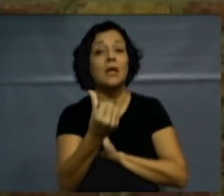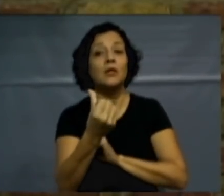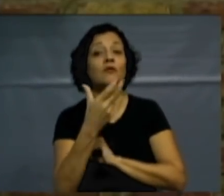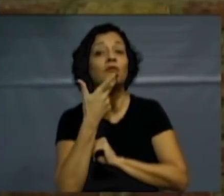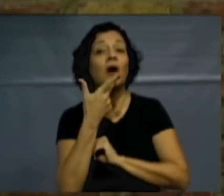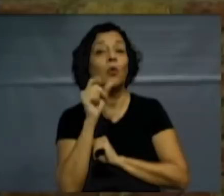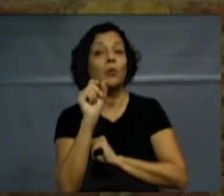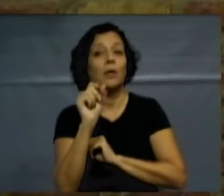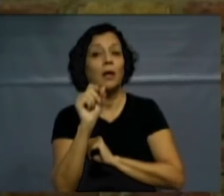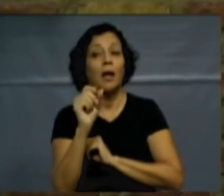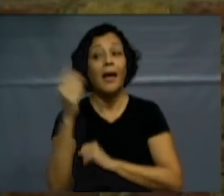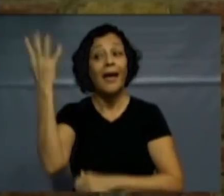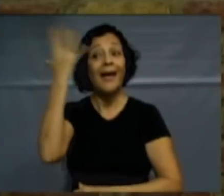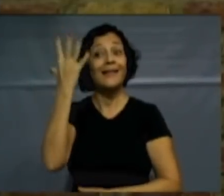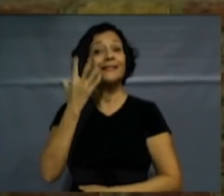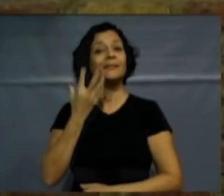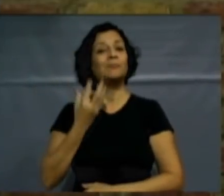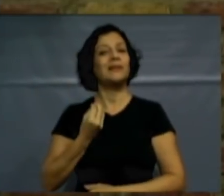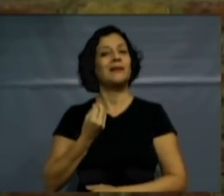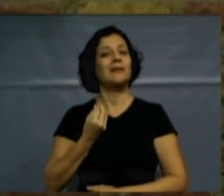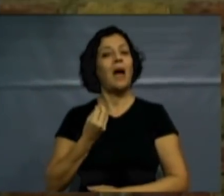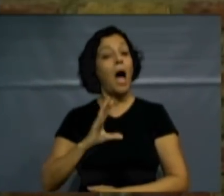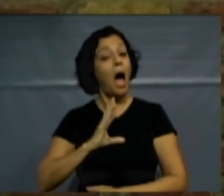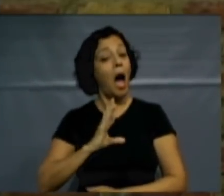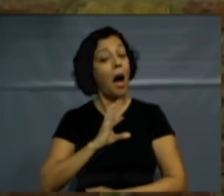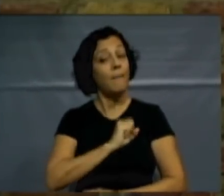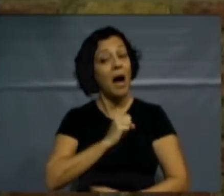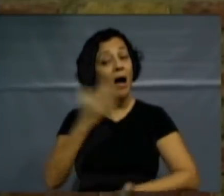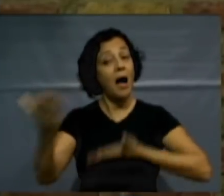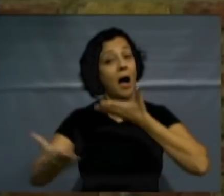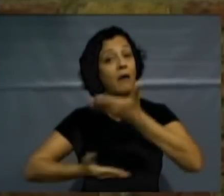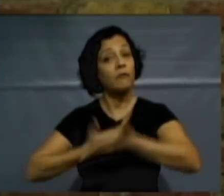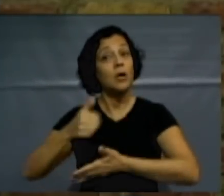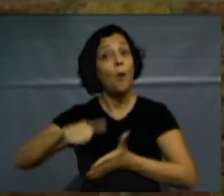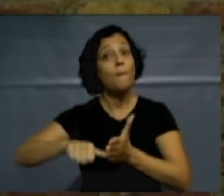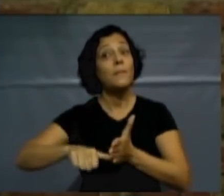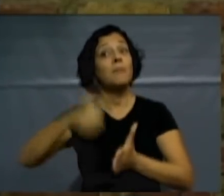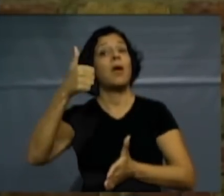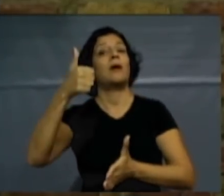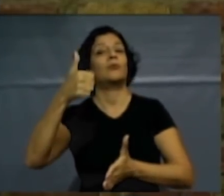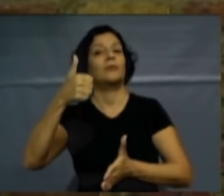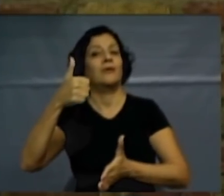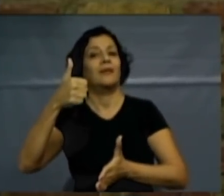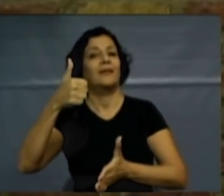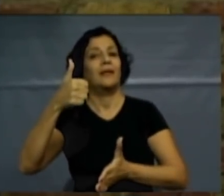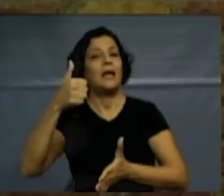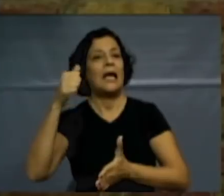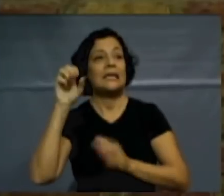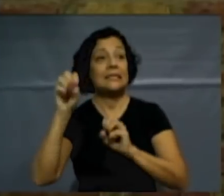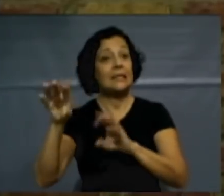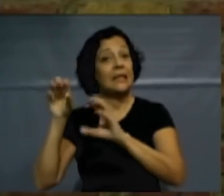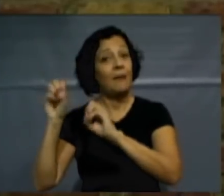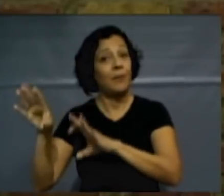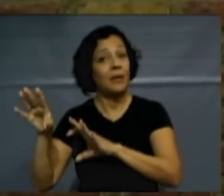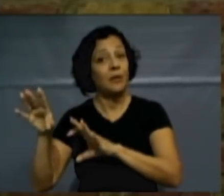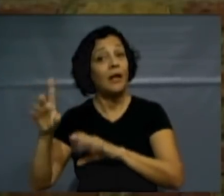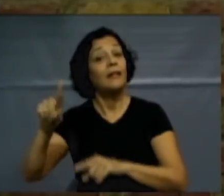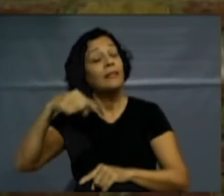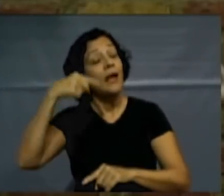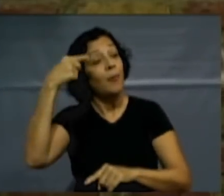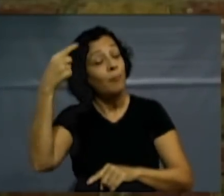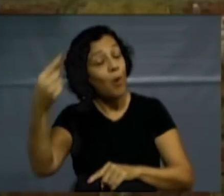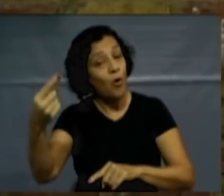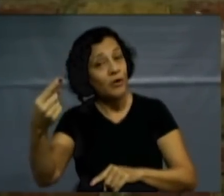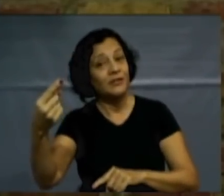nós, espíritas, amai-vos, eis o primeiro mandamento, porém, instruí-vos, eis